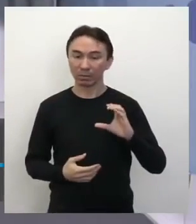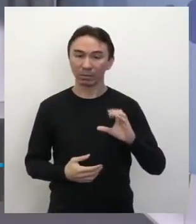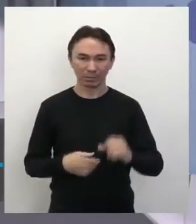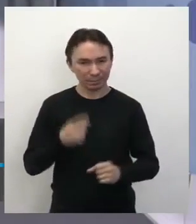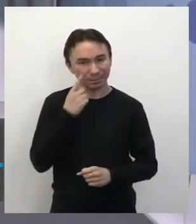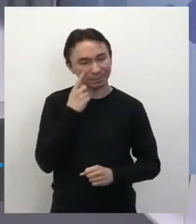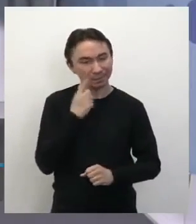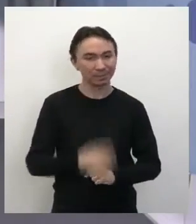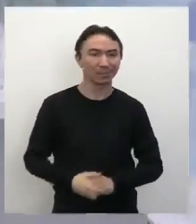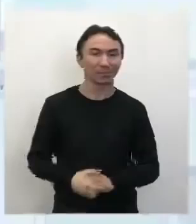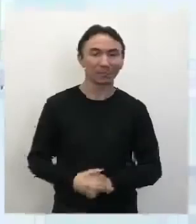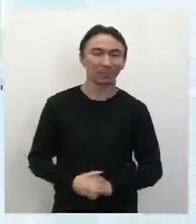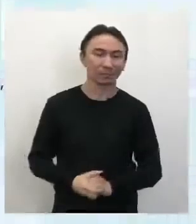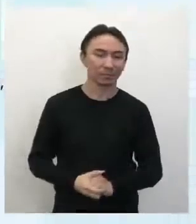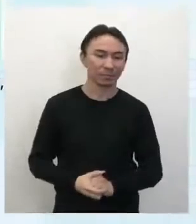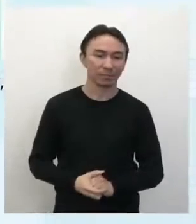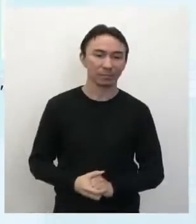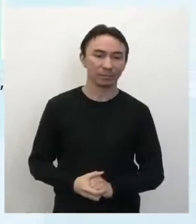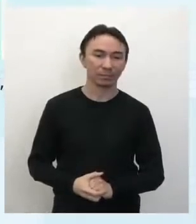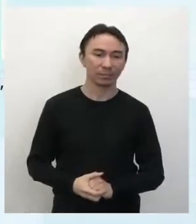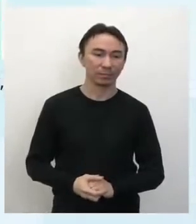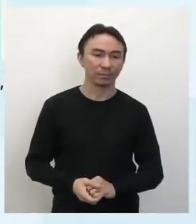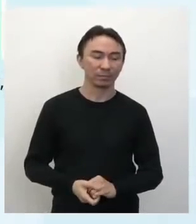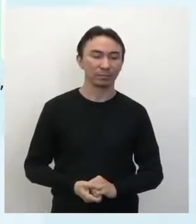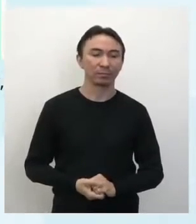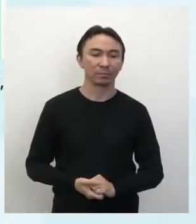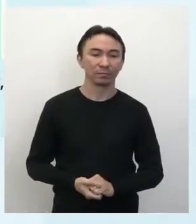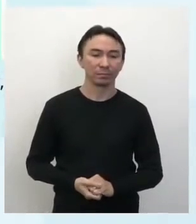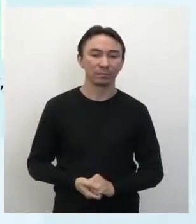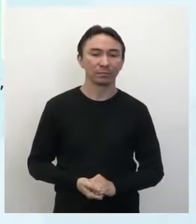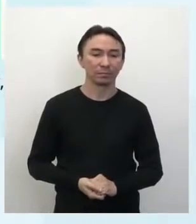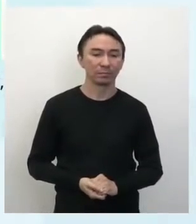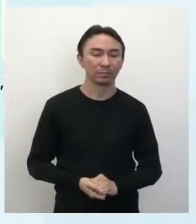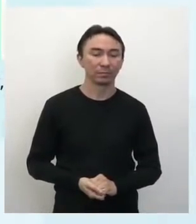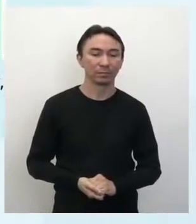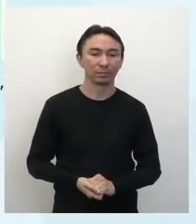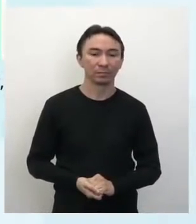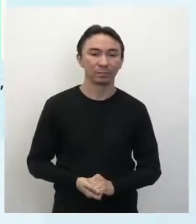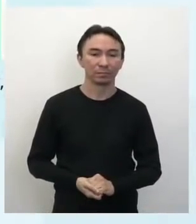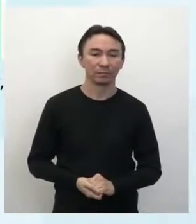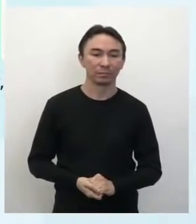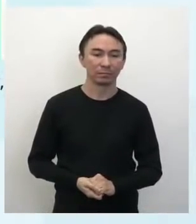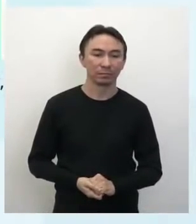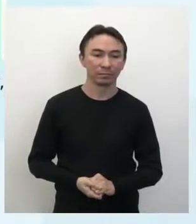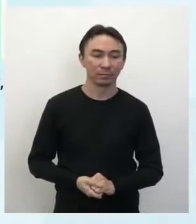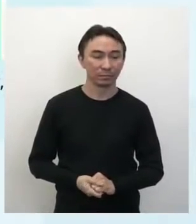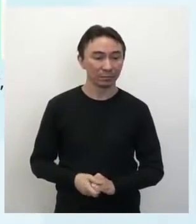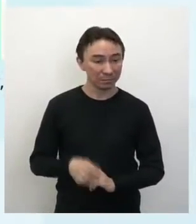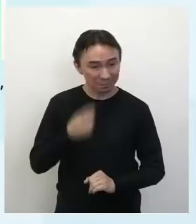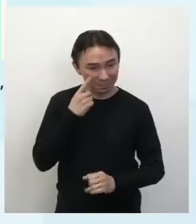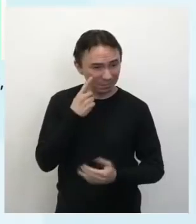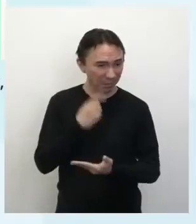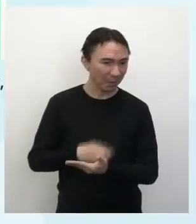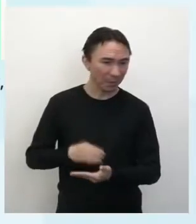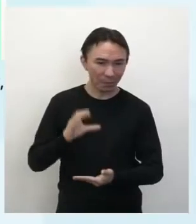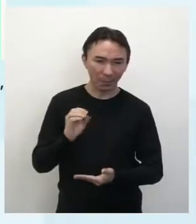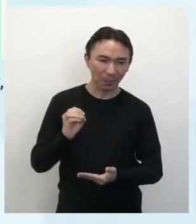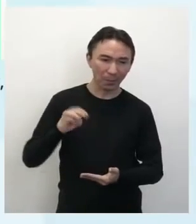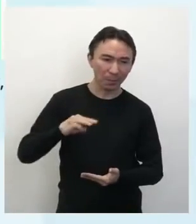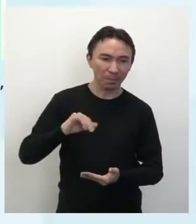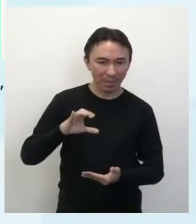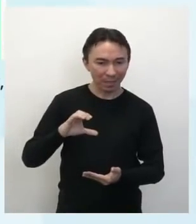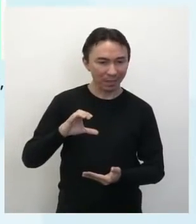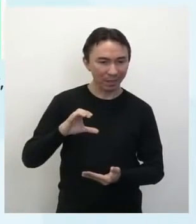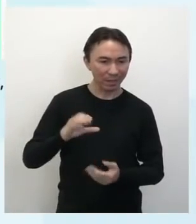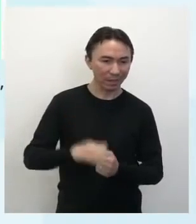bom. A letter A, Comic Cartoon, não dá para ser porque Comic Cartoon, então seria, aqui a gente está falando